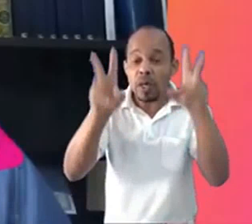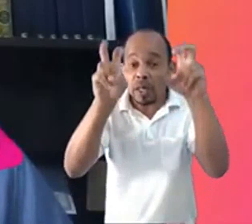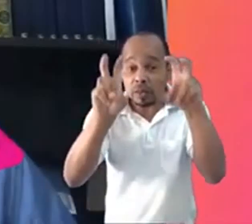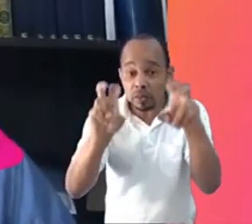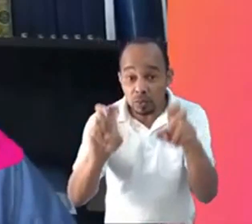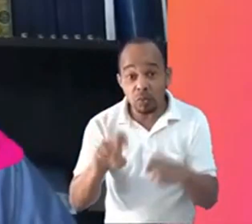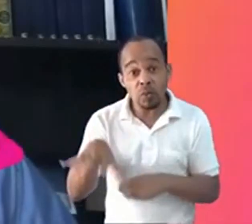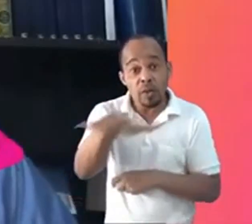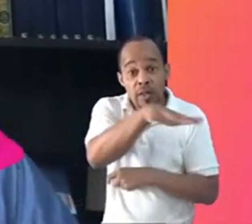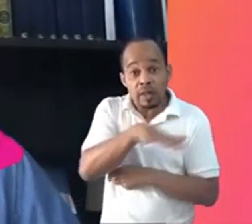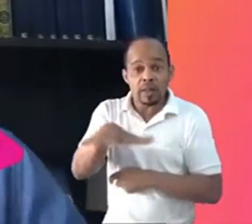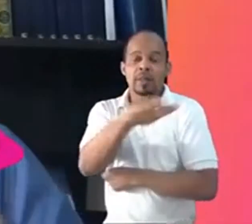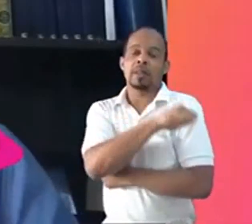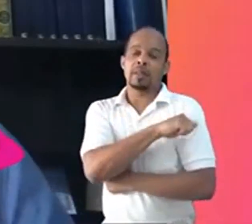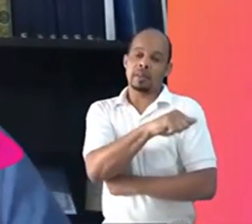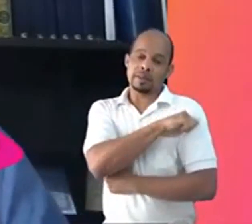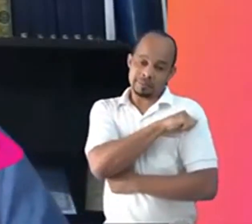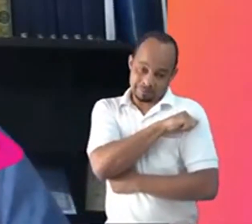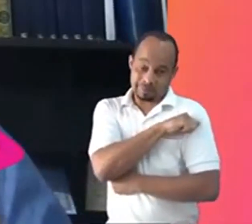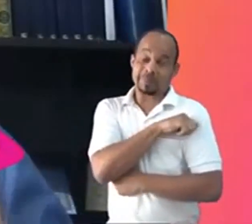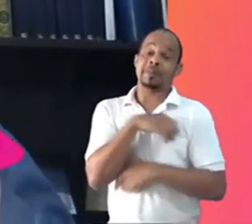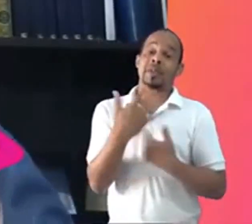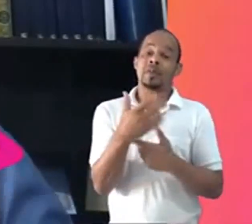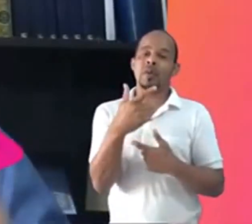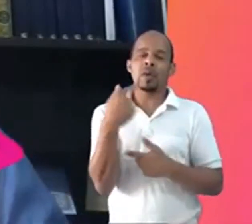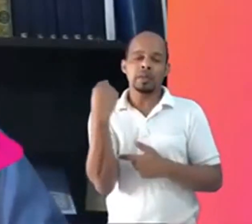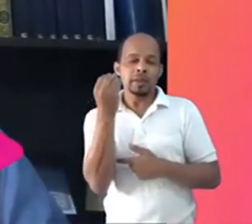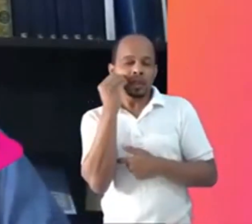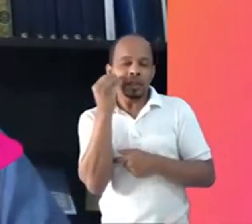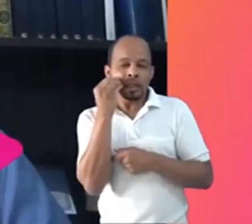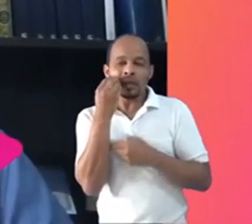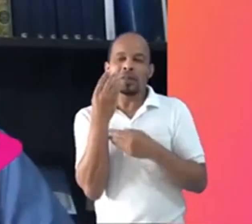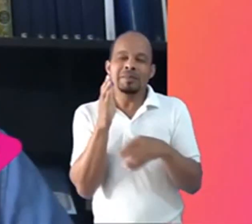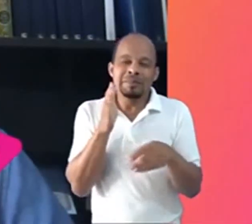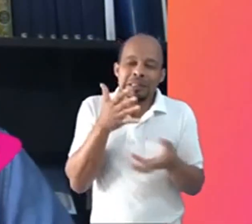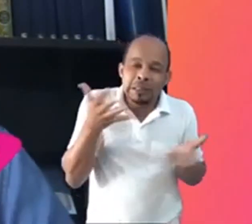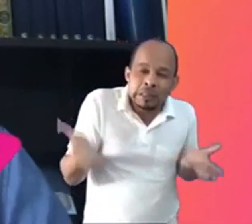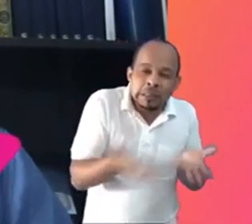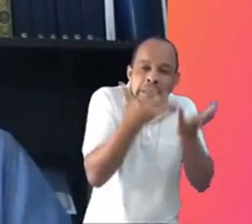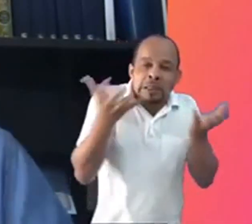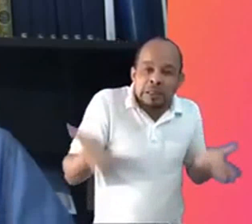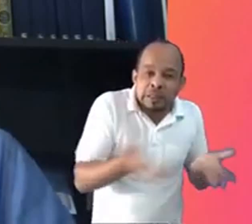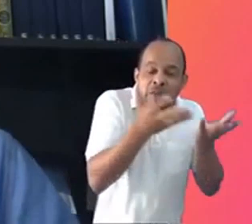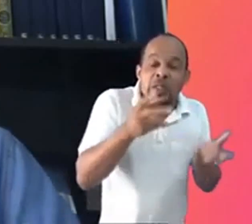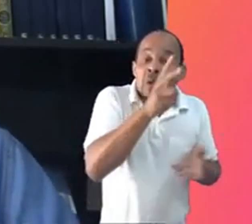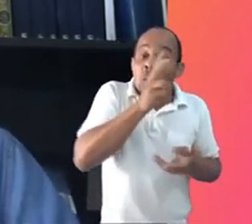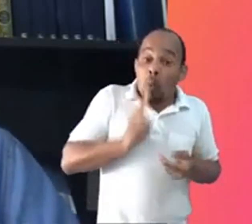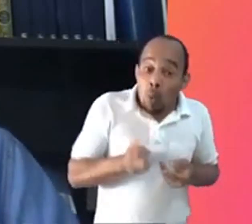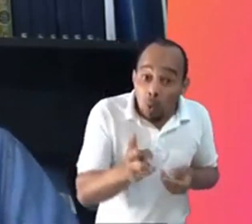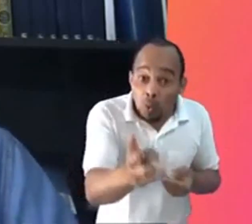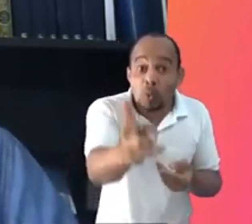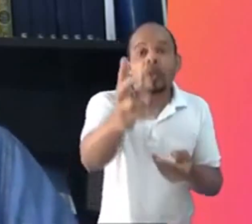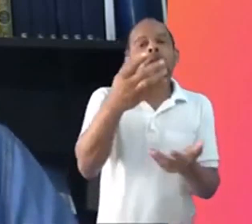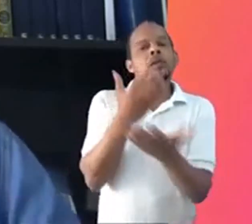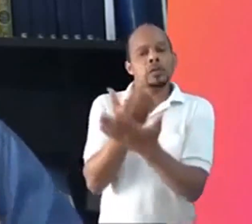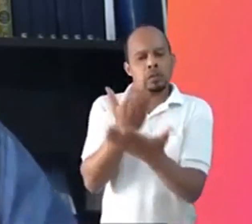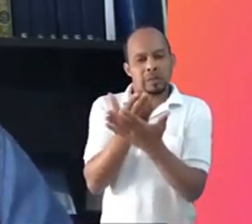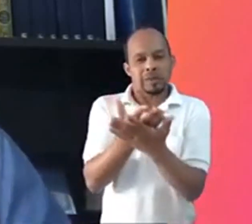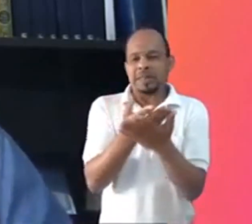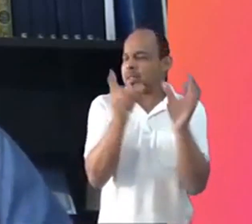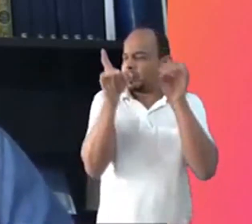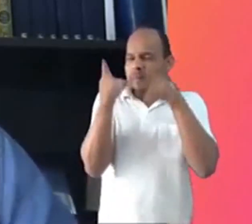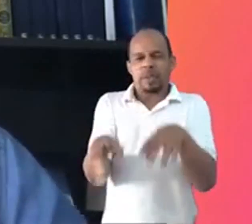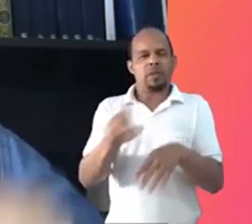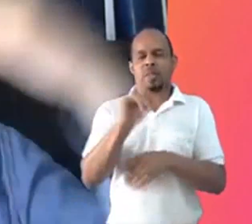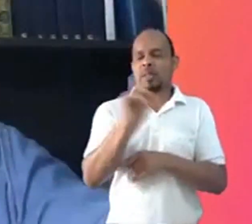Comunitários e Estudantis. A gente está aqui para tentar fazer com que você não abandone o curso pelas razões erradas. Seja